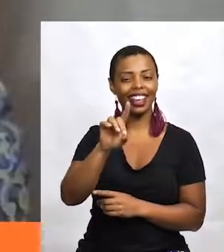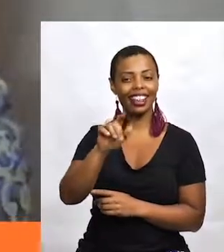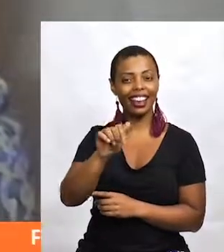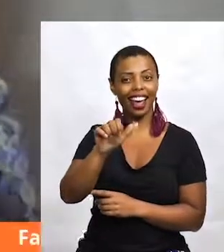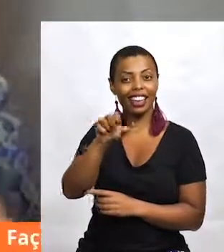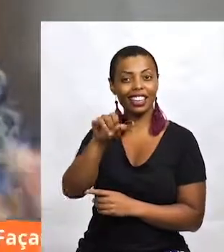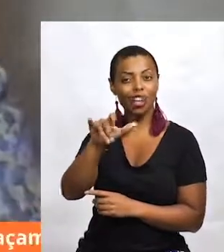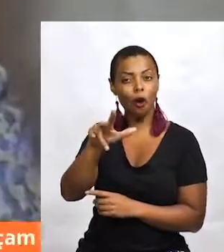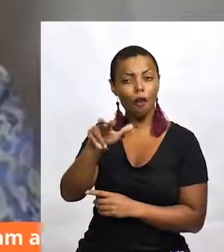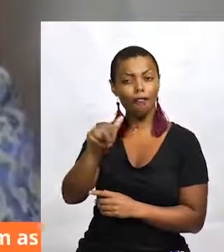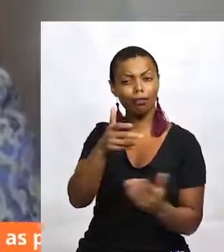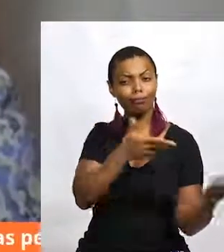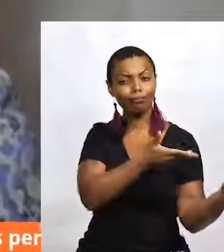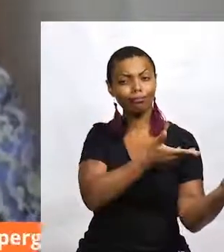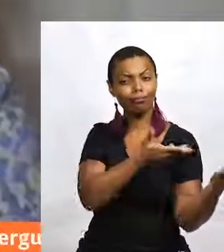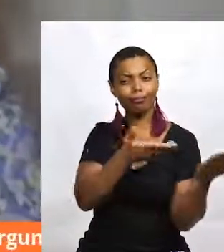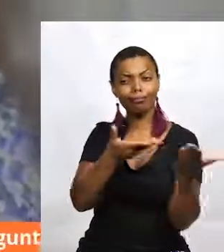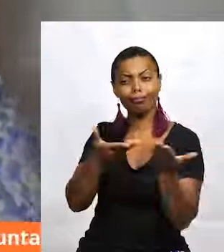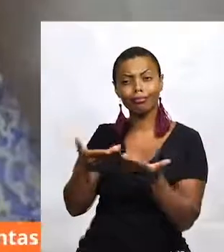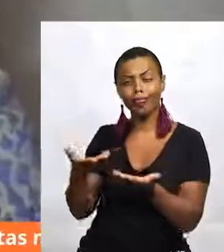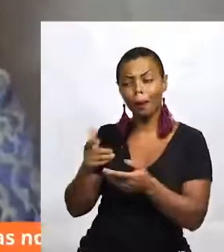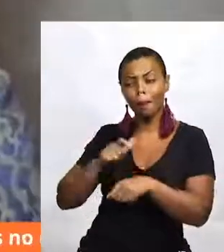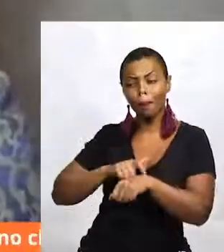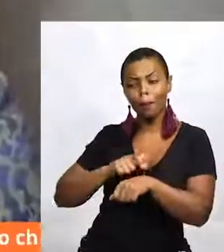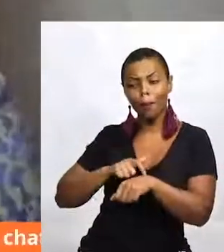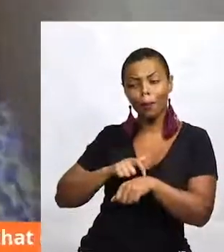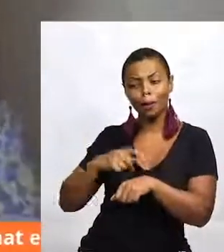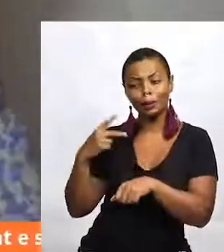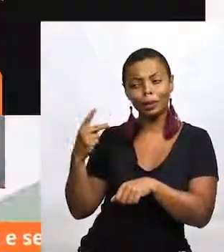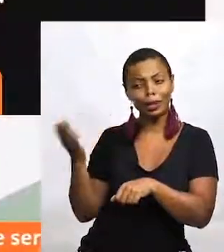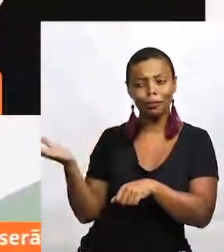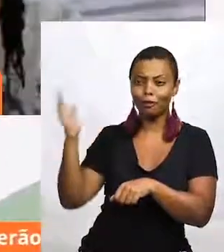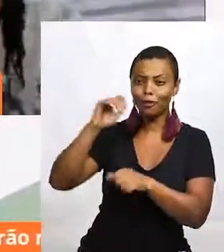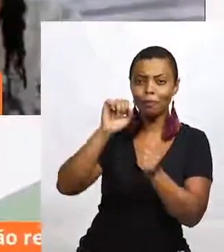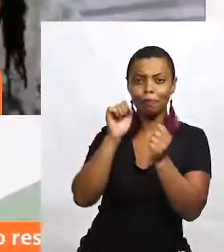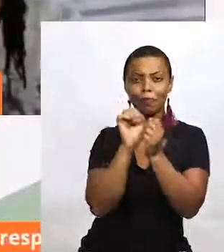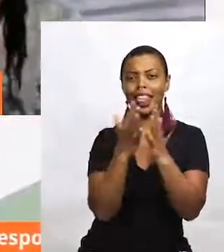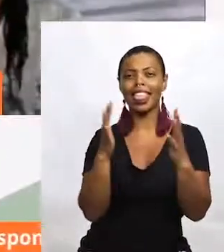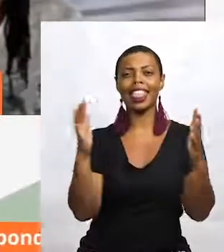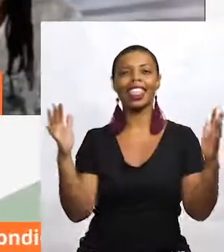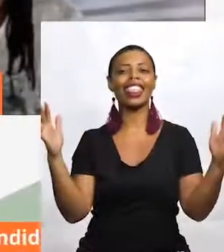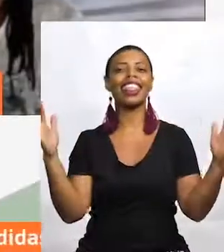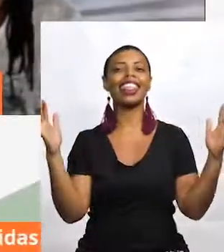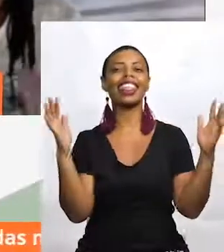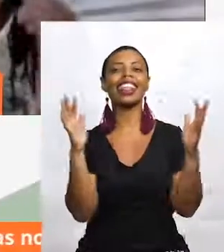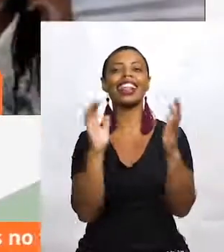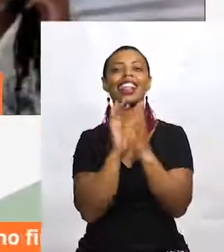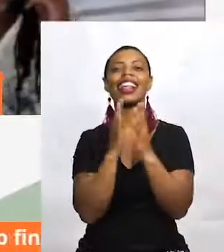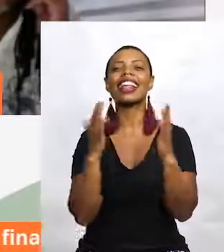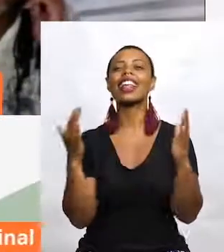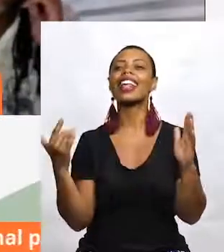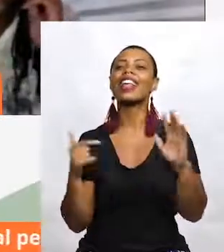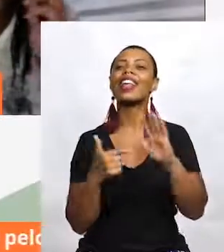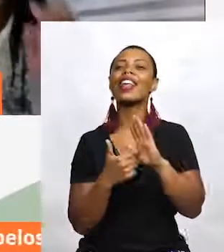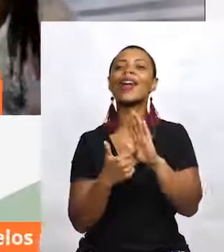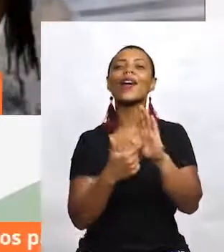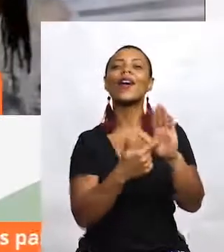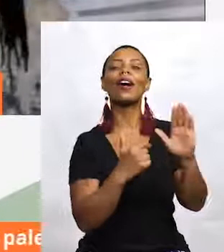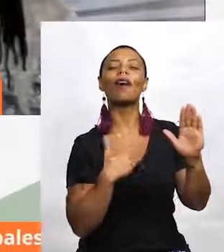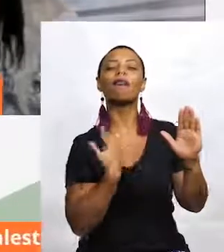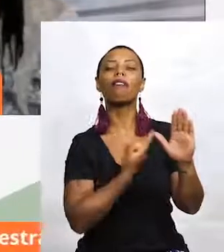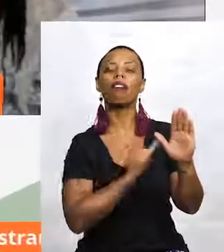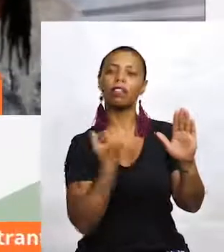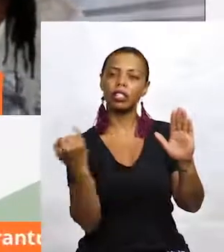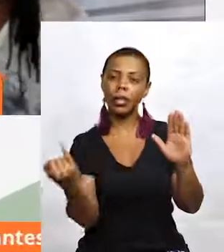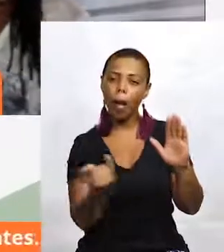aqui, é o seu momento. Venha brilhar, venha trazer para a gente o quão que é importante a gente